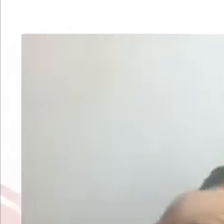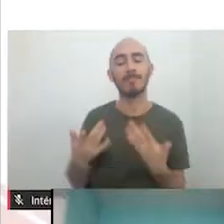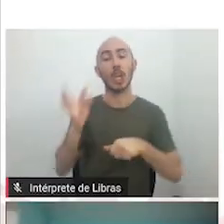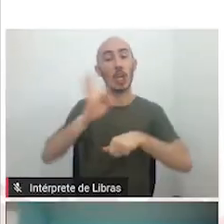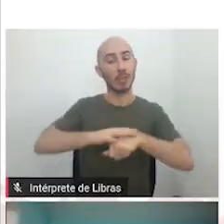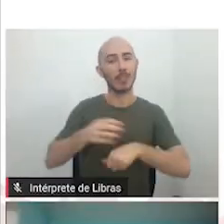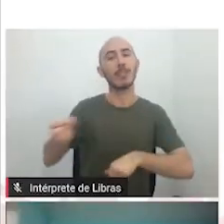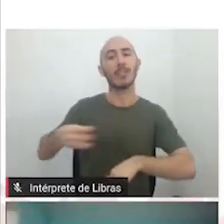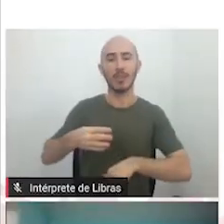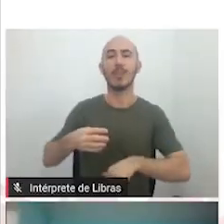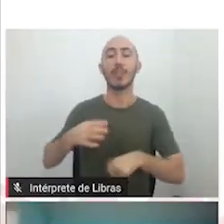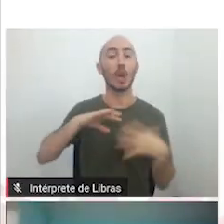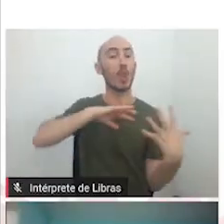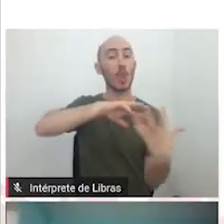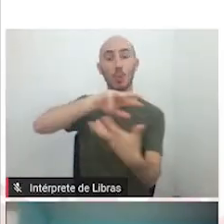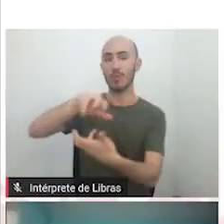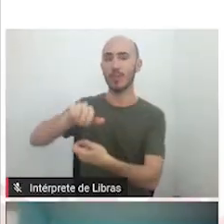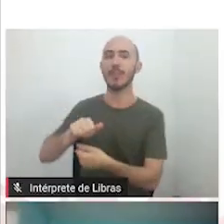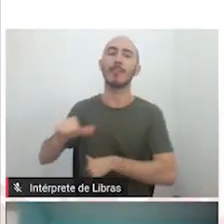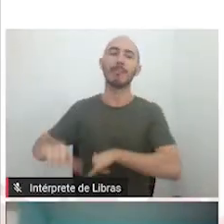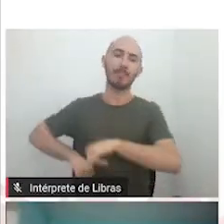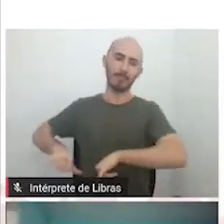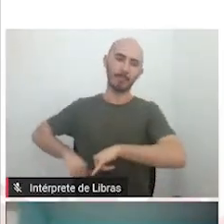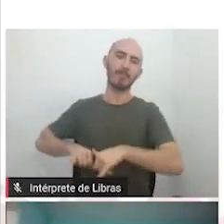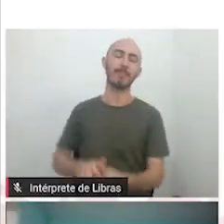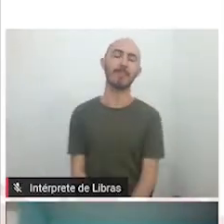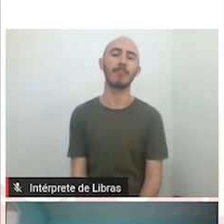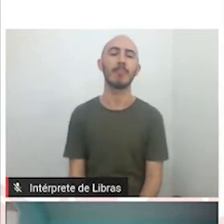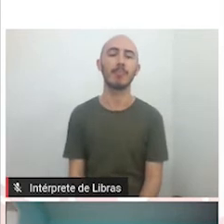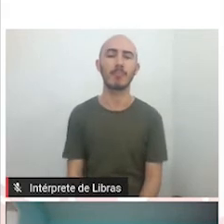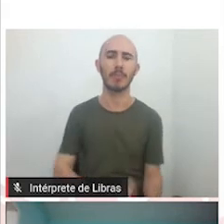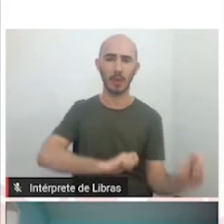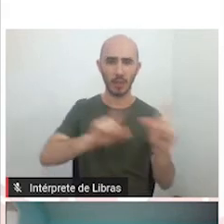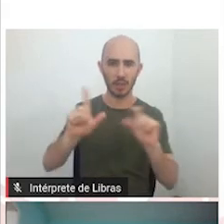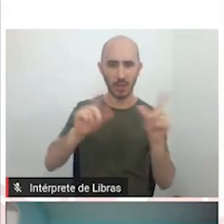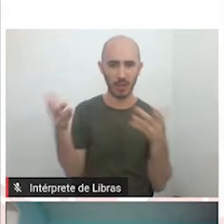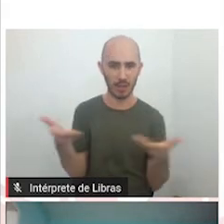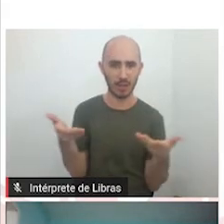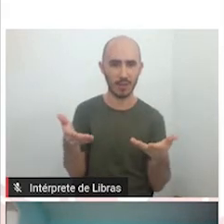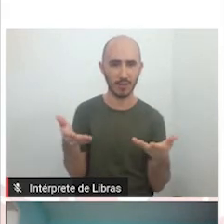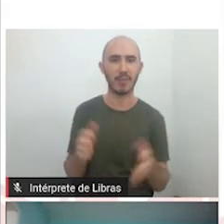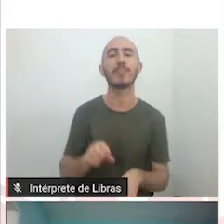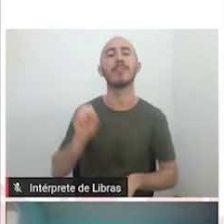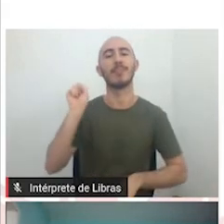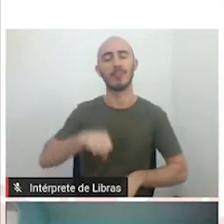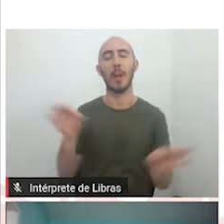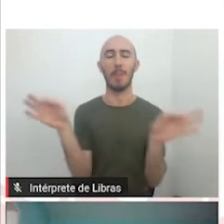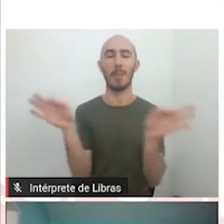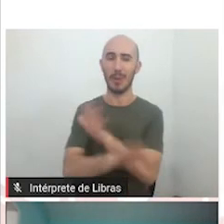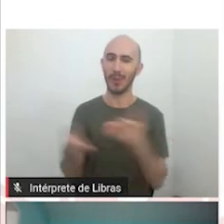atingido todo o planeta, né? Vamos ver se ele coloca os slides agora. Pronto,